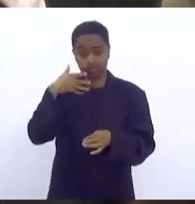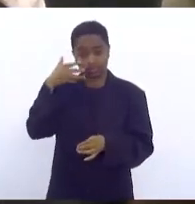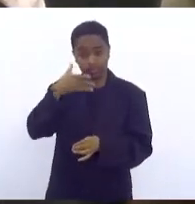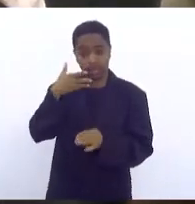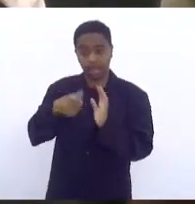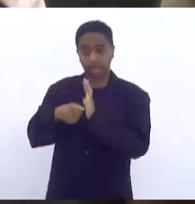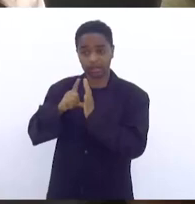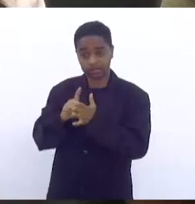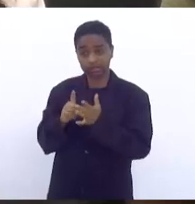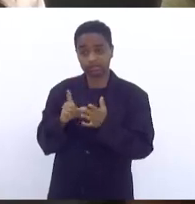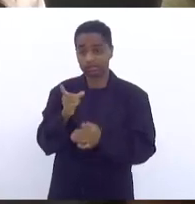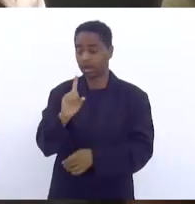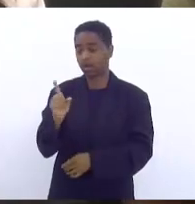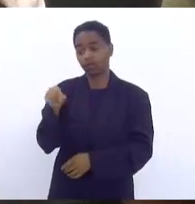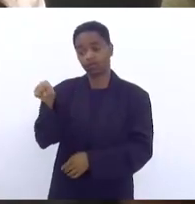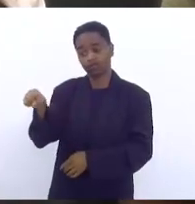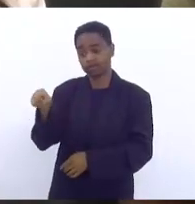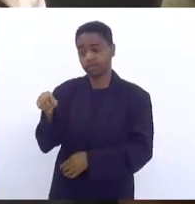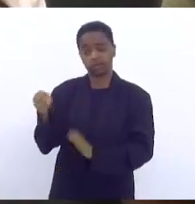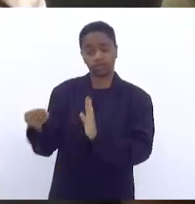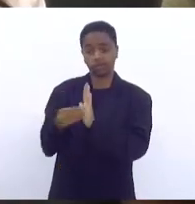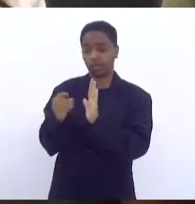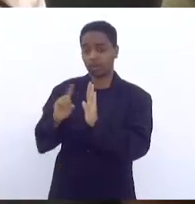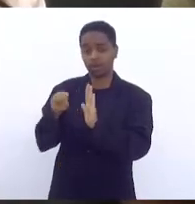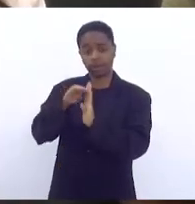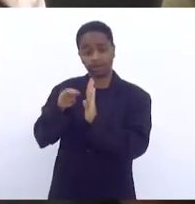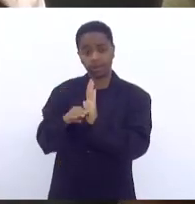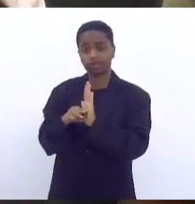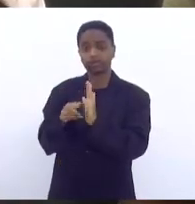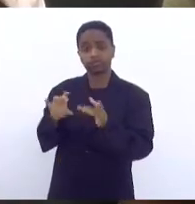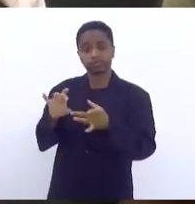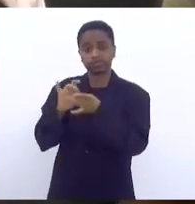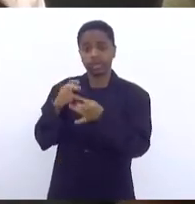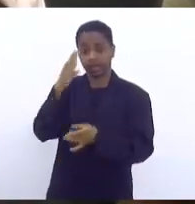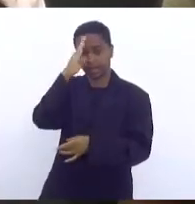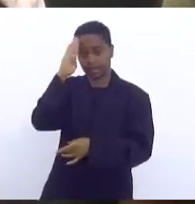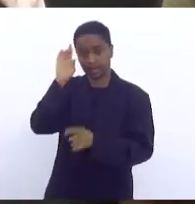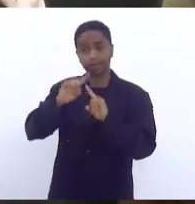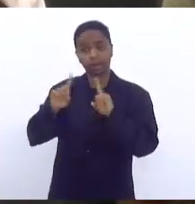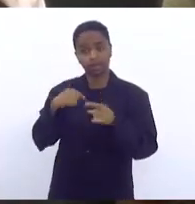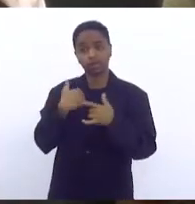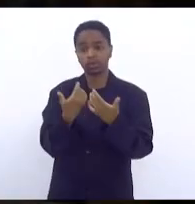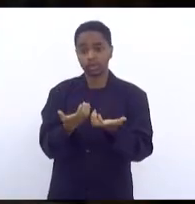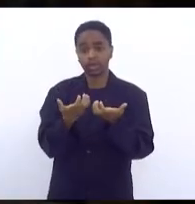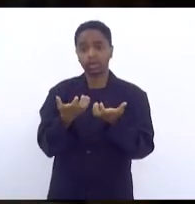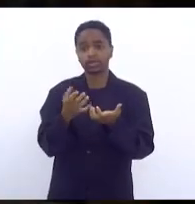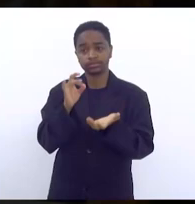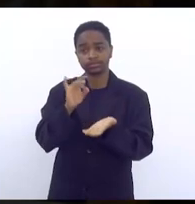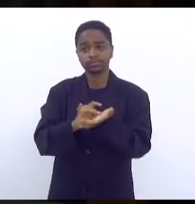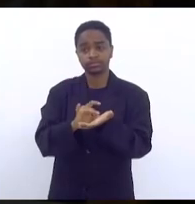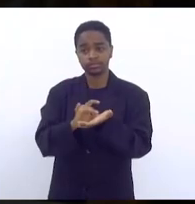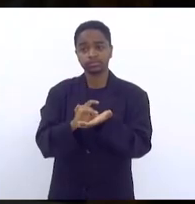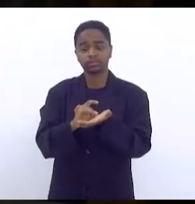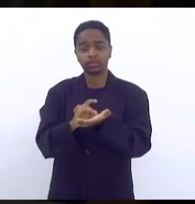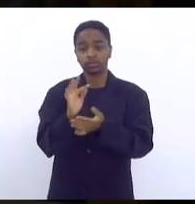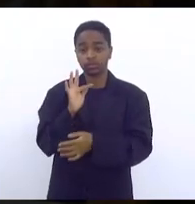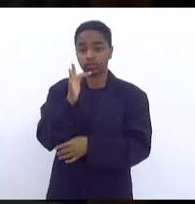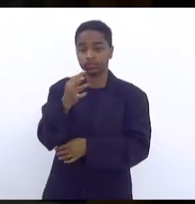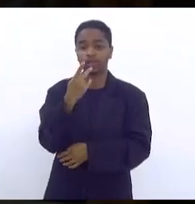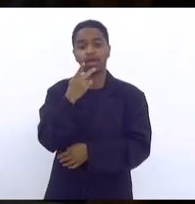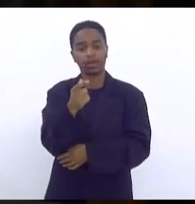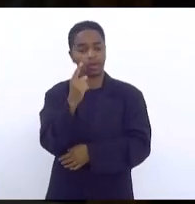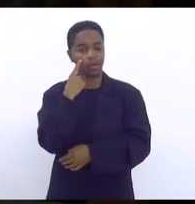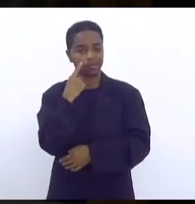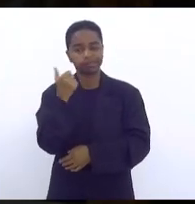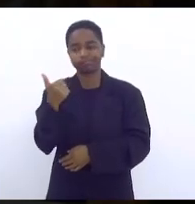anteriormente não o BNDS não vai pautar o discurso da academia mas sim Gostaríamos muito de chegar né no futuro e dizer olha